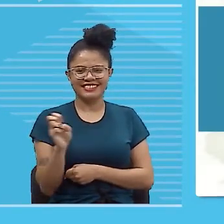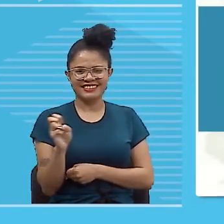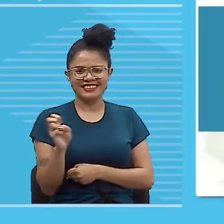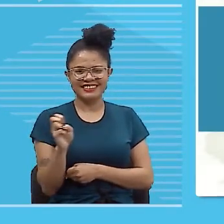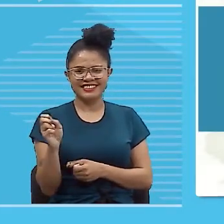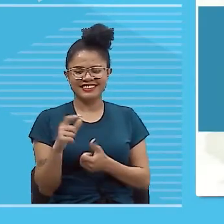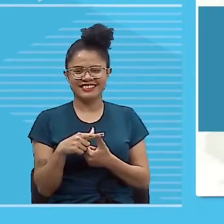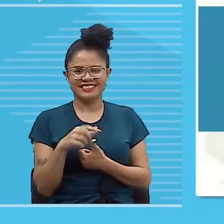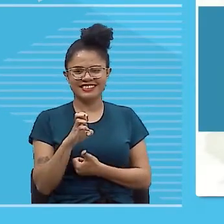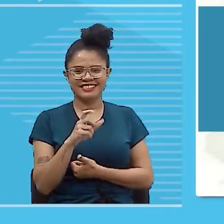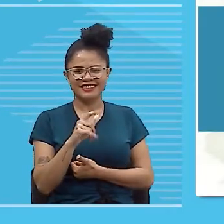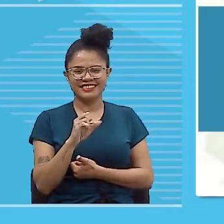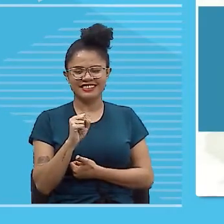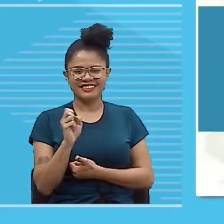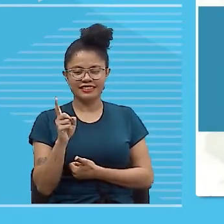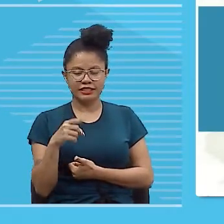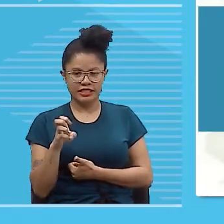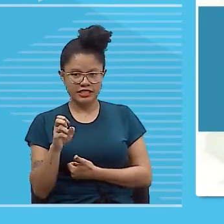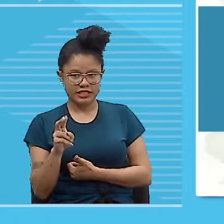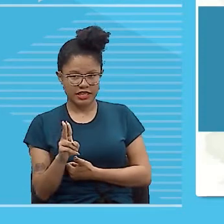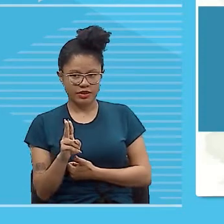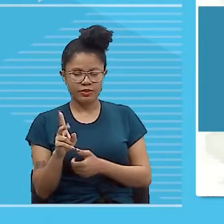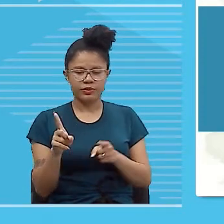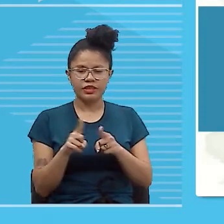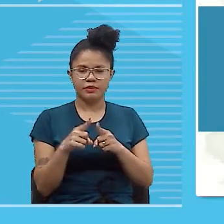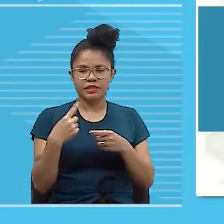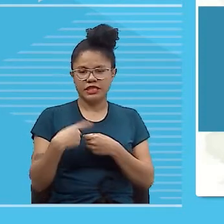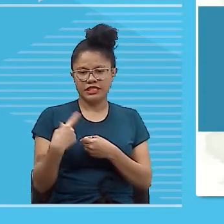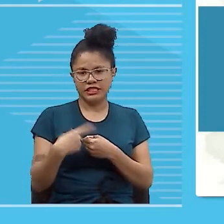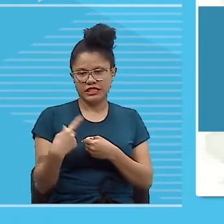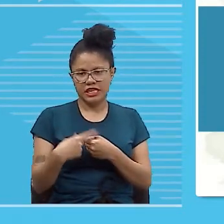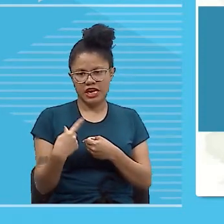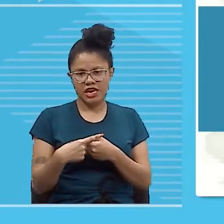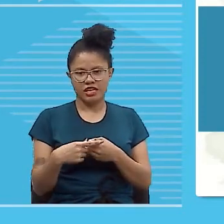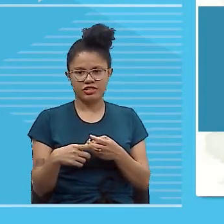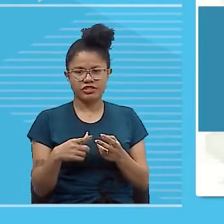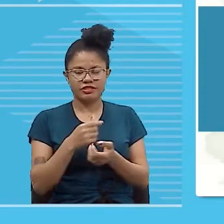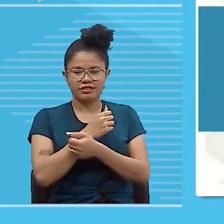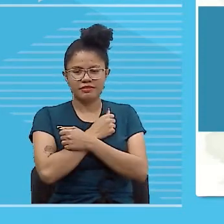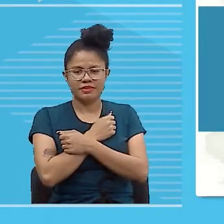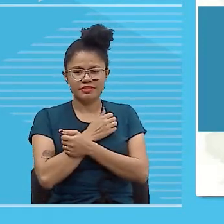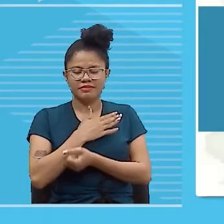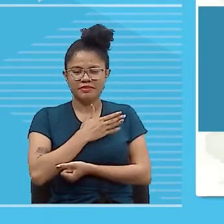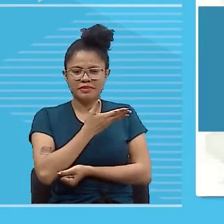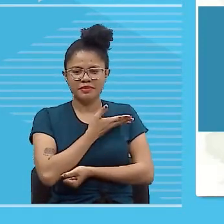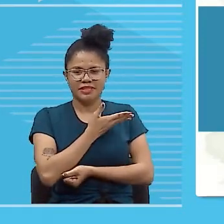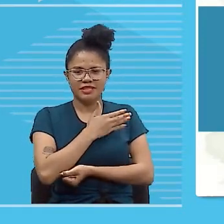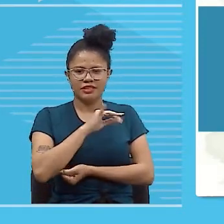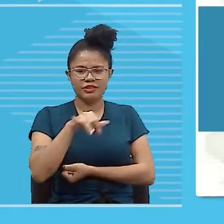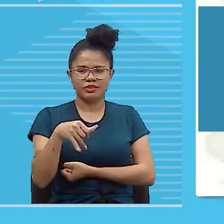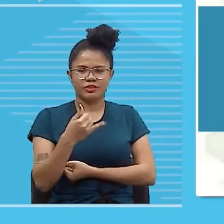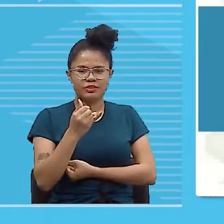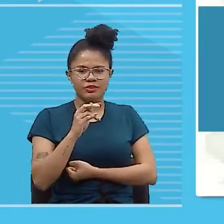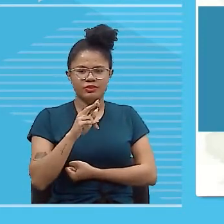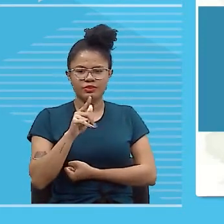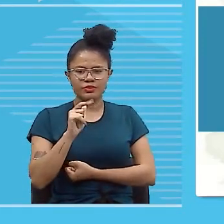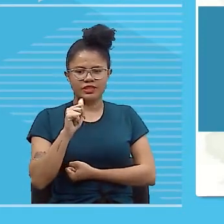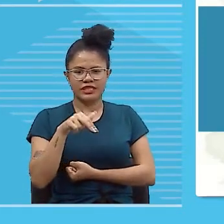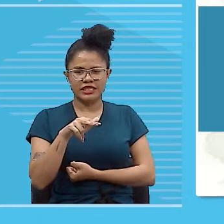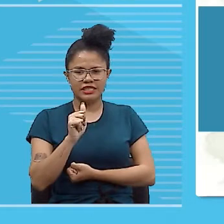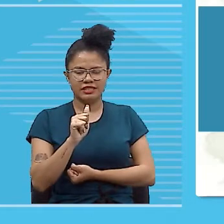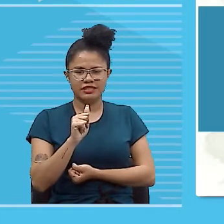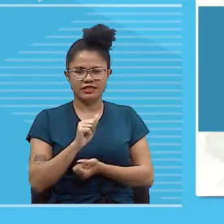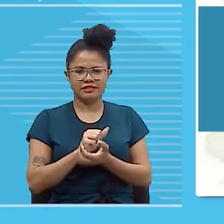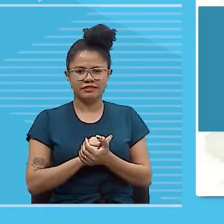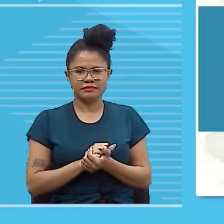Eliseu Martins um abraço para minha querida Juliana Cavalcante Juju tá aqui do outro